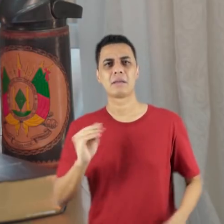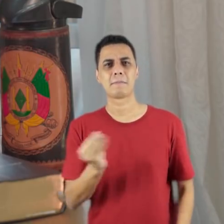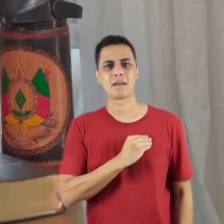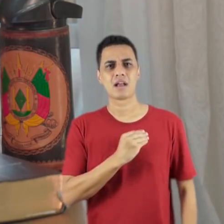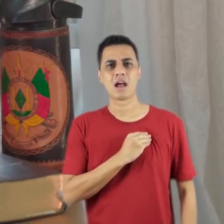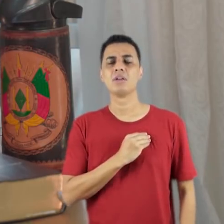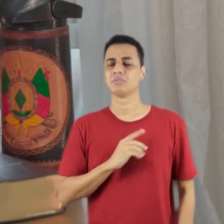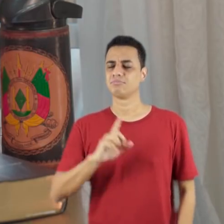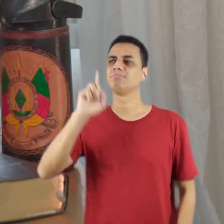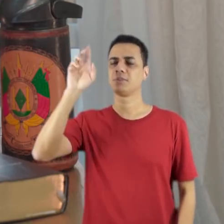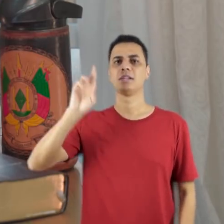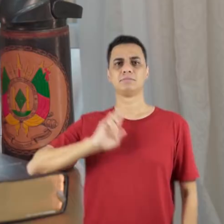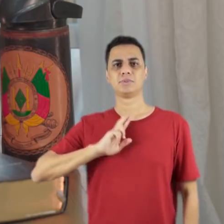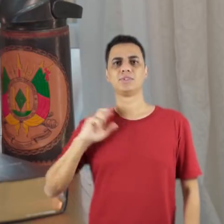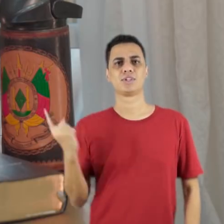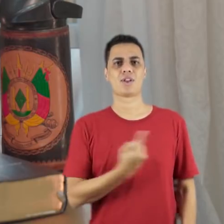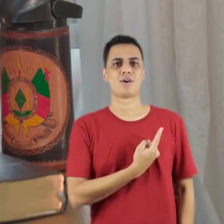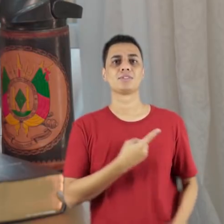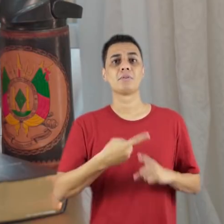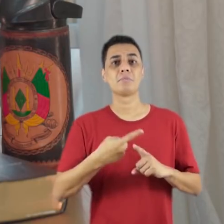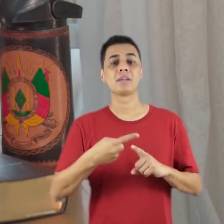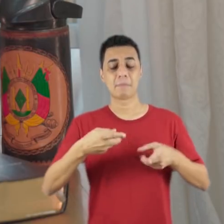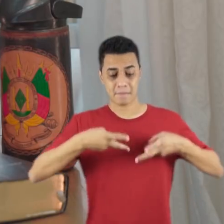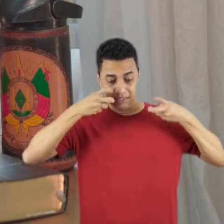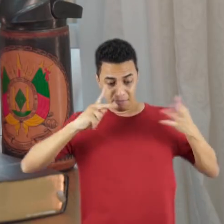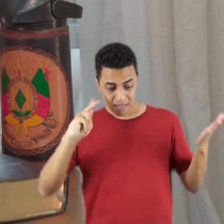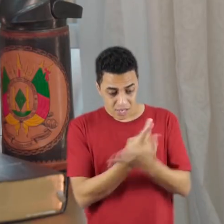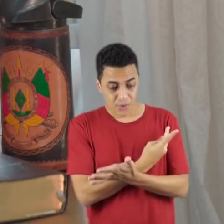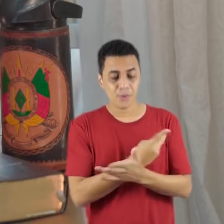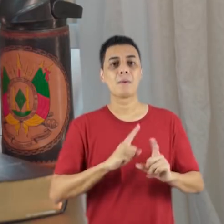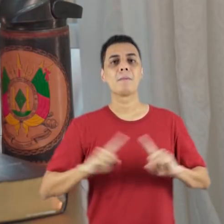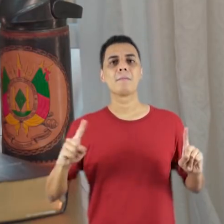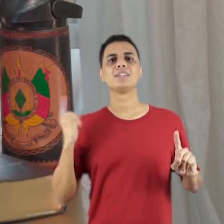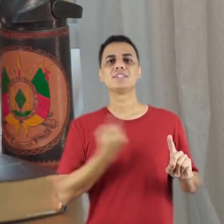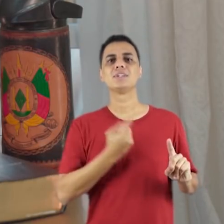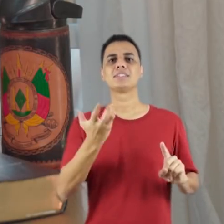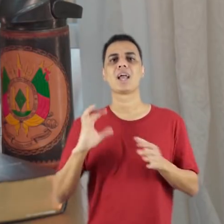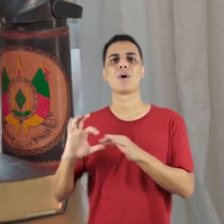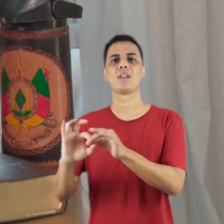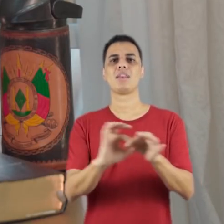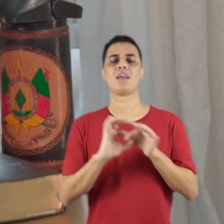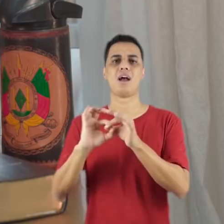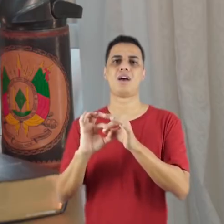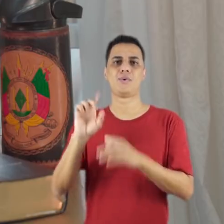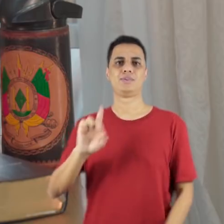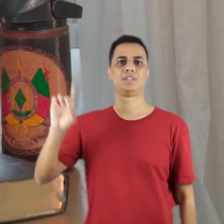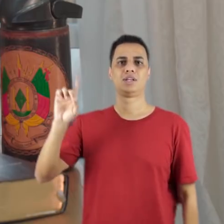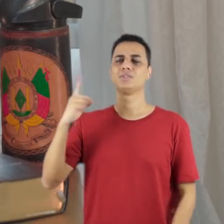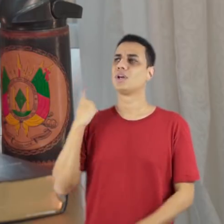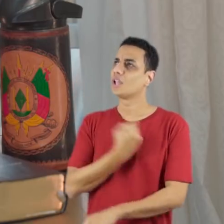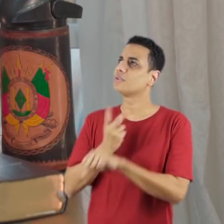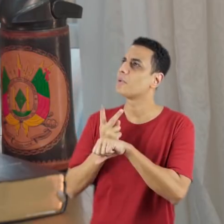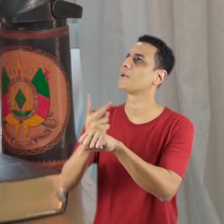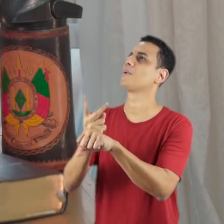pecado, Deus não deixa de nos atender. Não somente porque nós reconhecemos o erro, mas porque nós queremos manter uma comunhão com Ele.